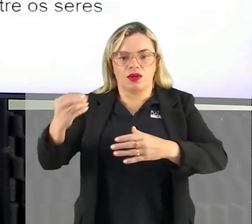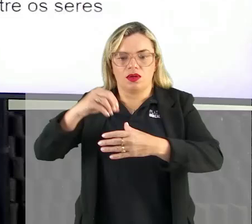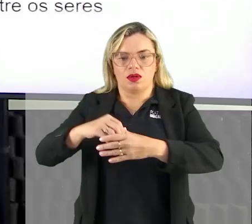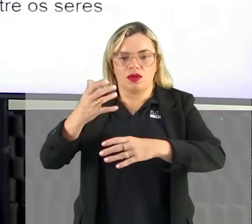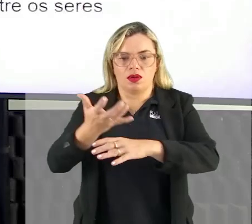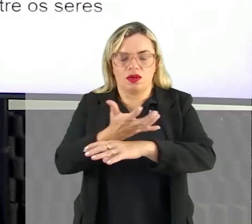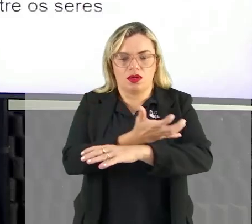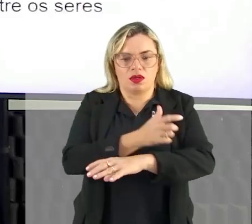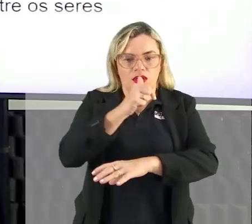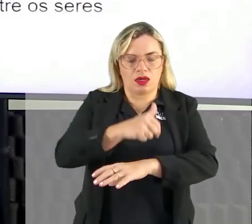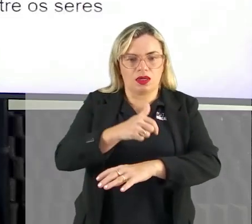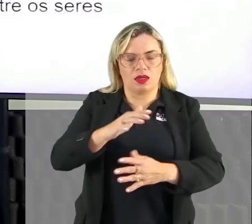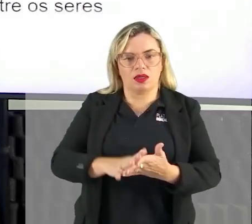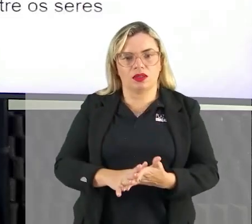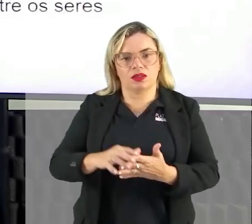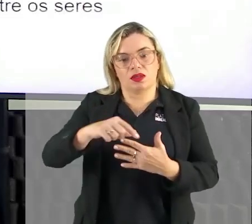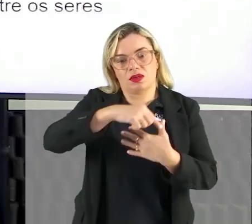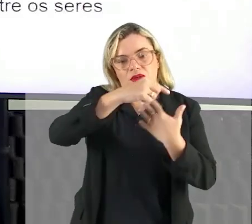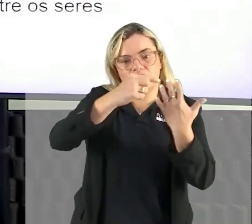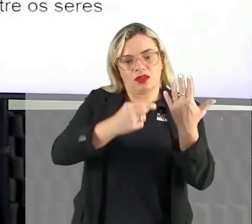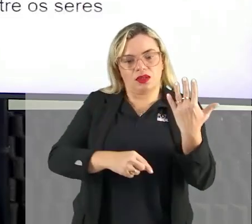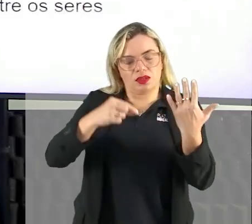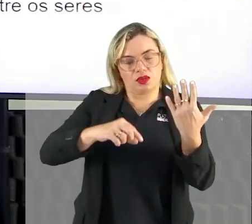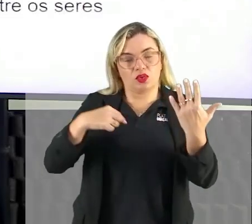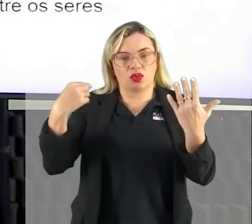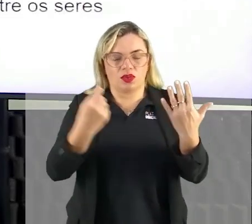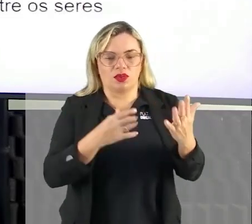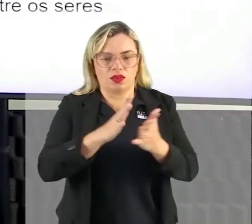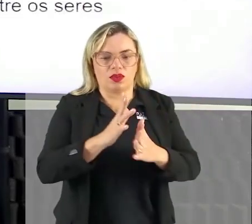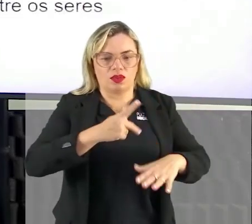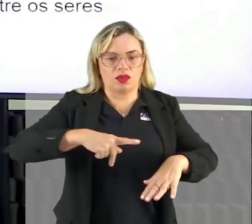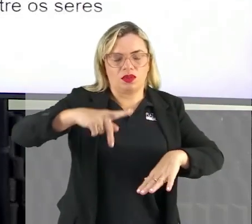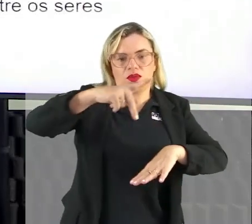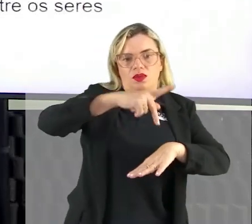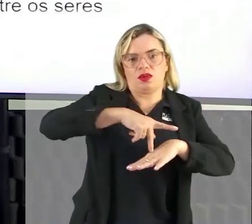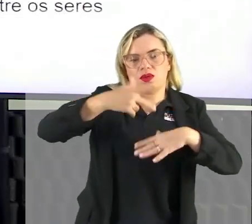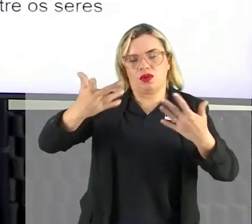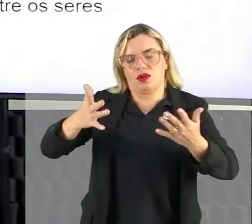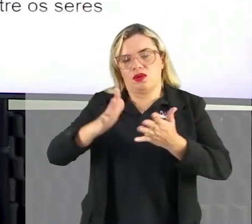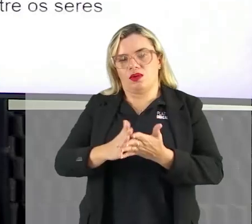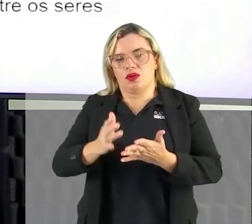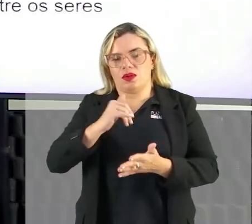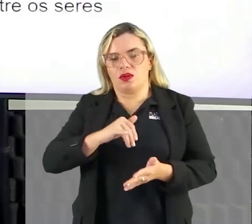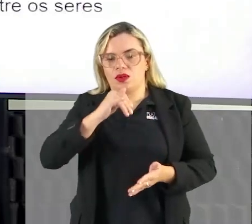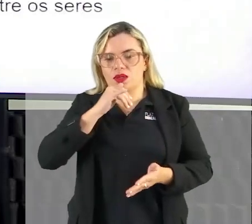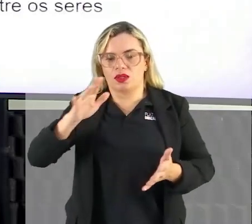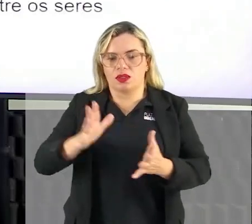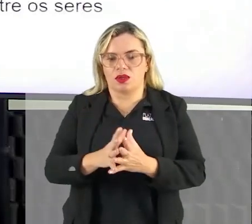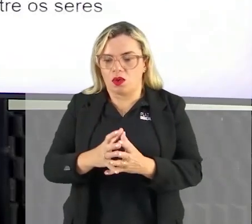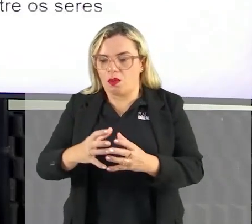jaqueira, devia ter, de repente, sei lá, palmeiras ou